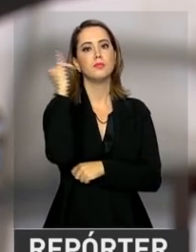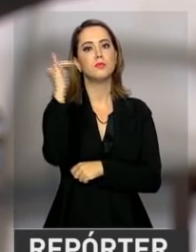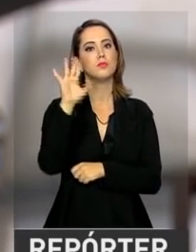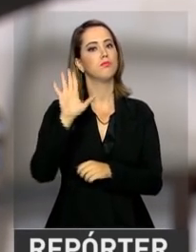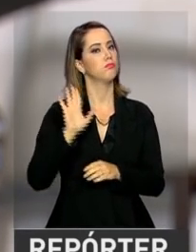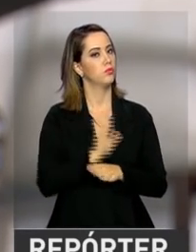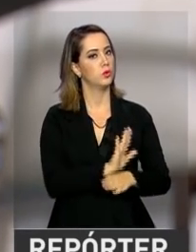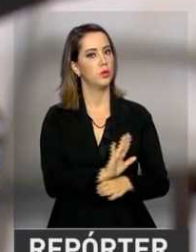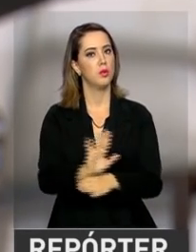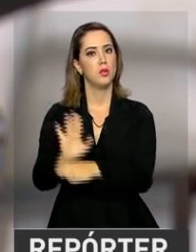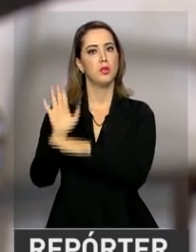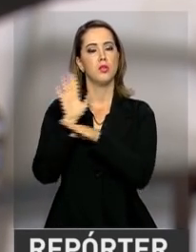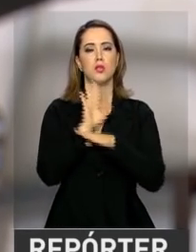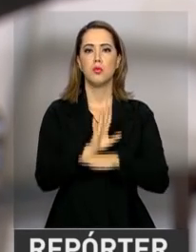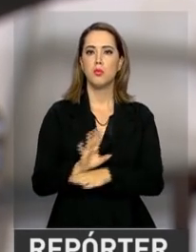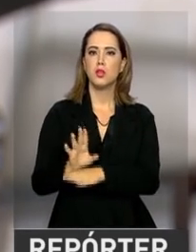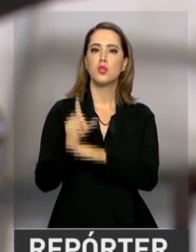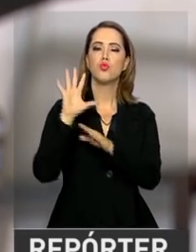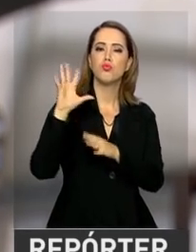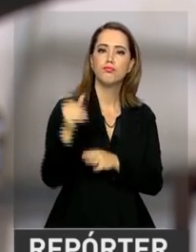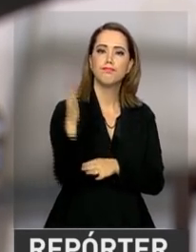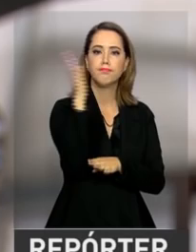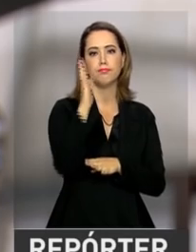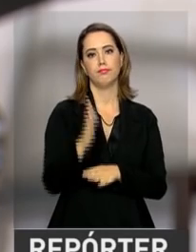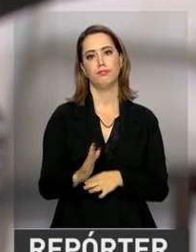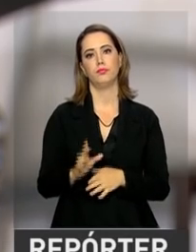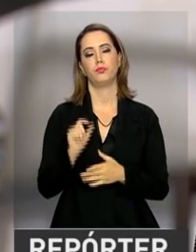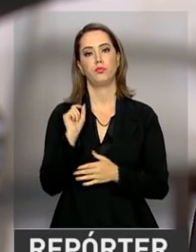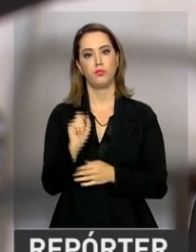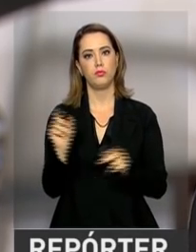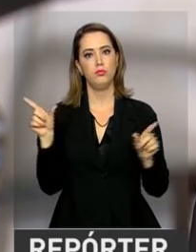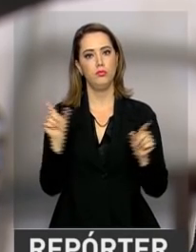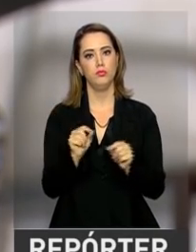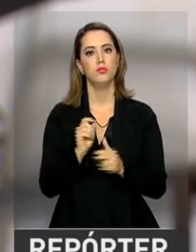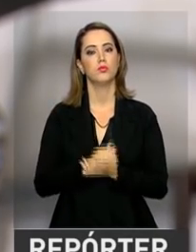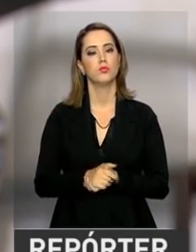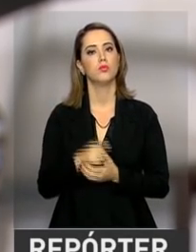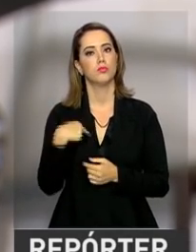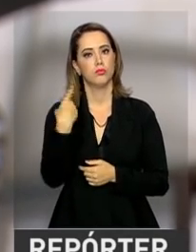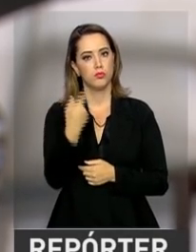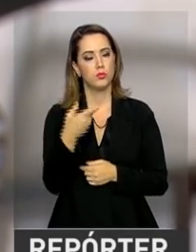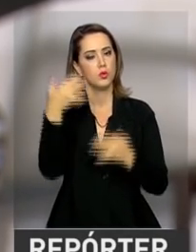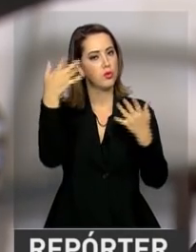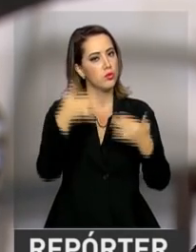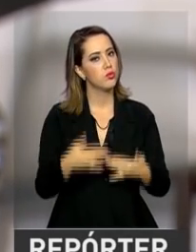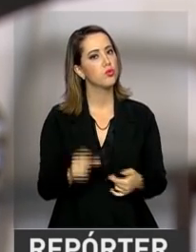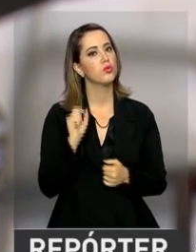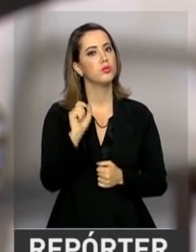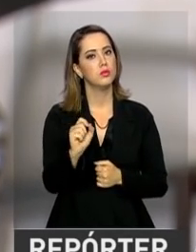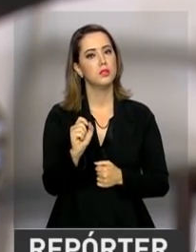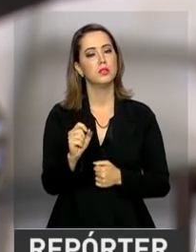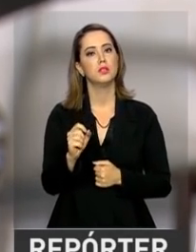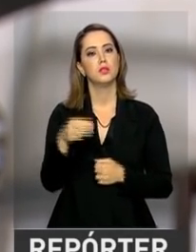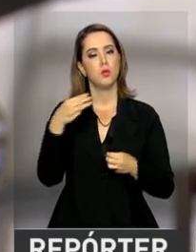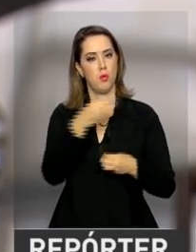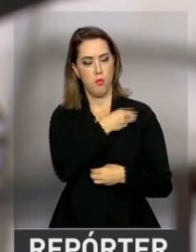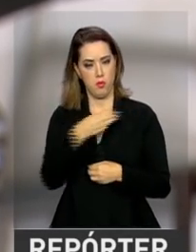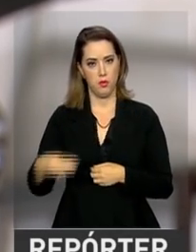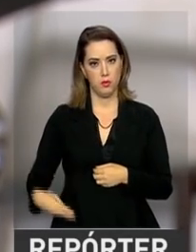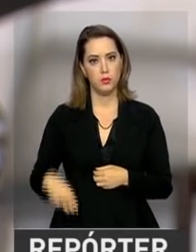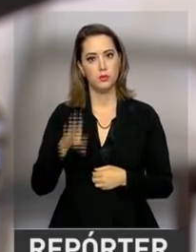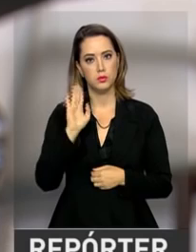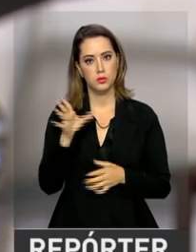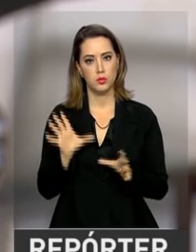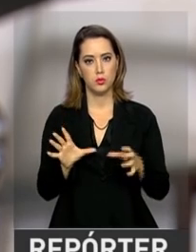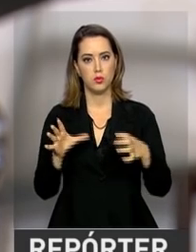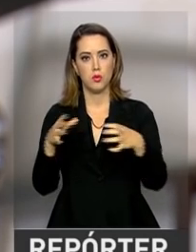salvaguardar os valores democráticos do Brasil. Fecha aspas. A gente explica aí. O ministro Torquato Jardim faz parte de um grupo